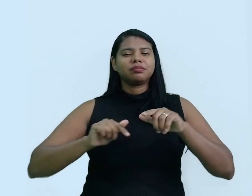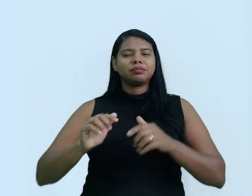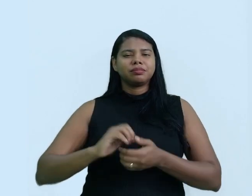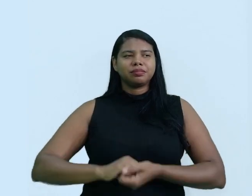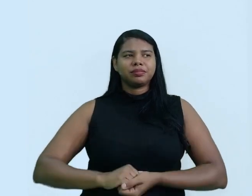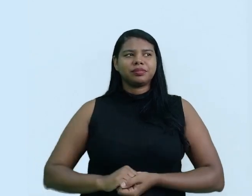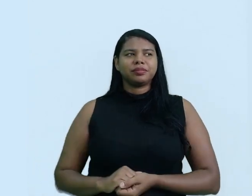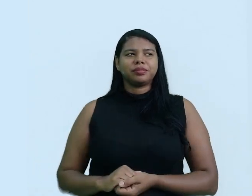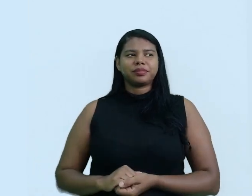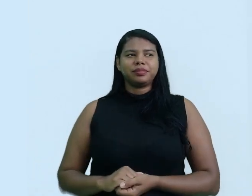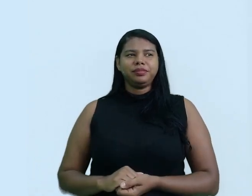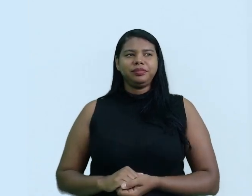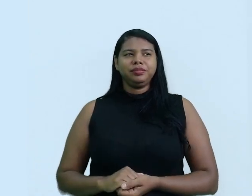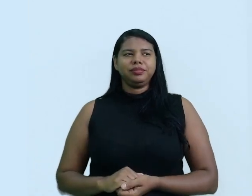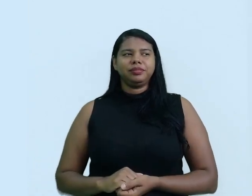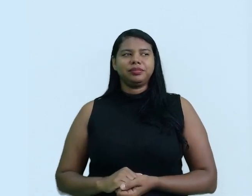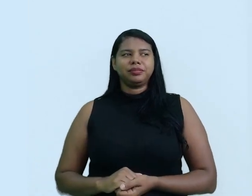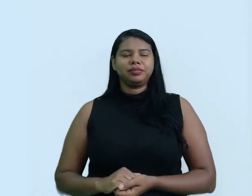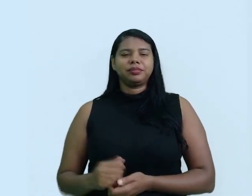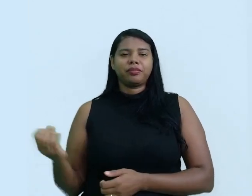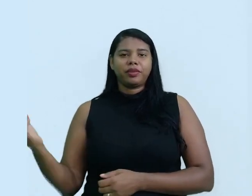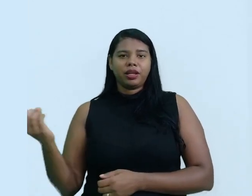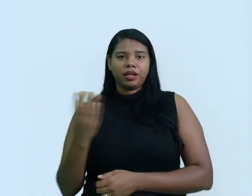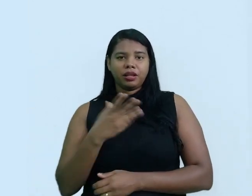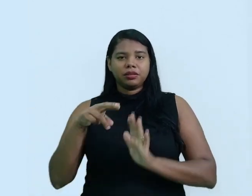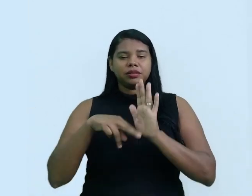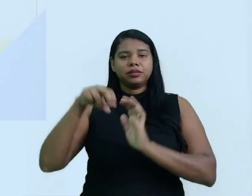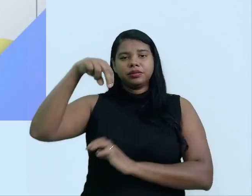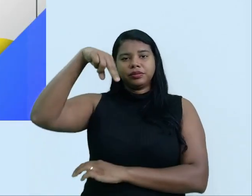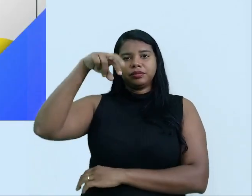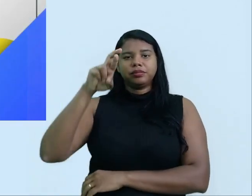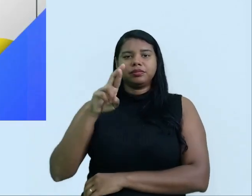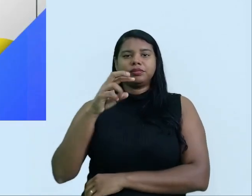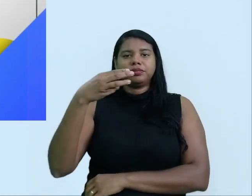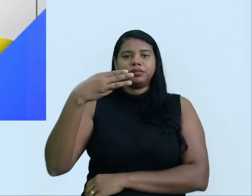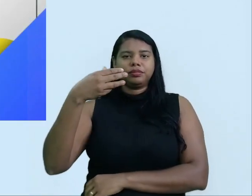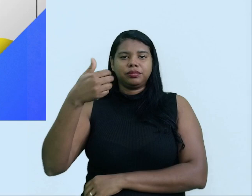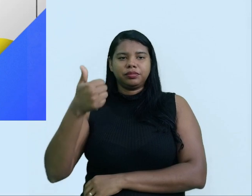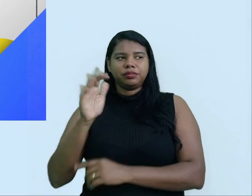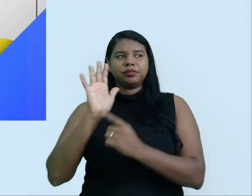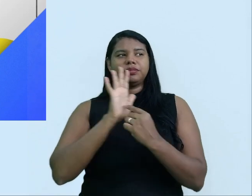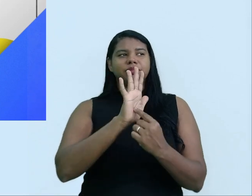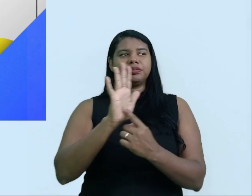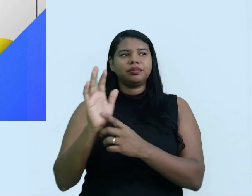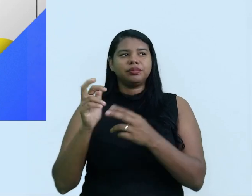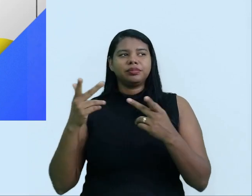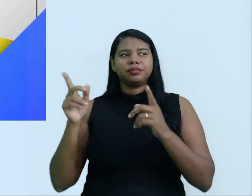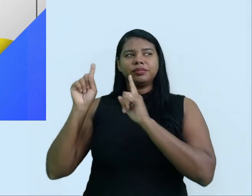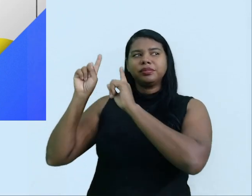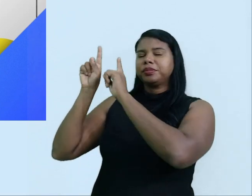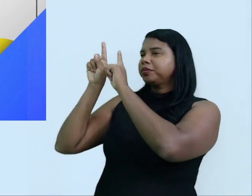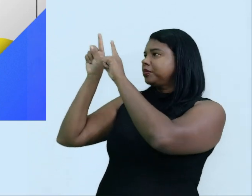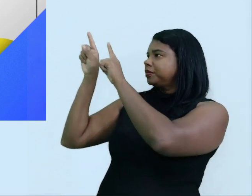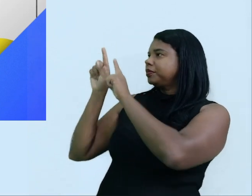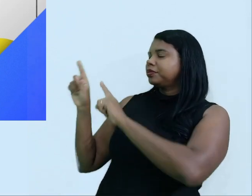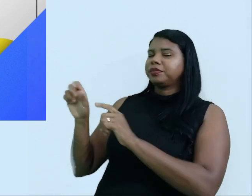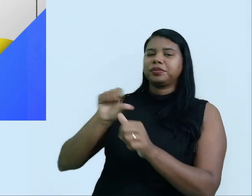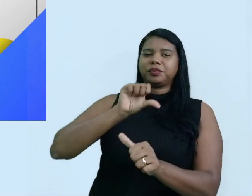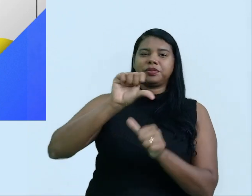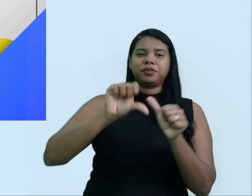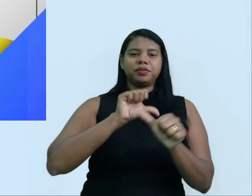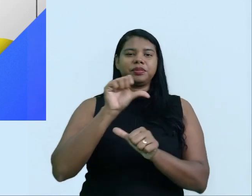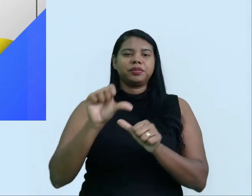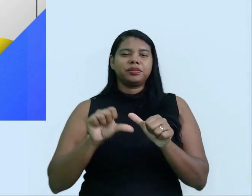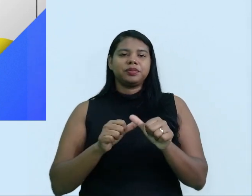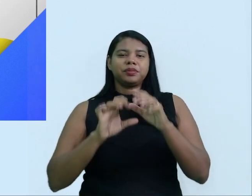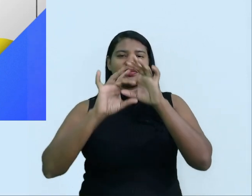lá. A nova norma NR31, ela apresentou algumas novidades, né? Trouxe algumas mudanças, tá, no